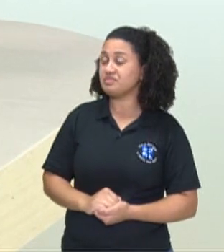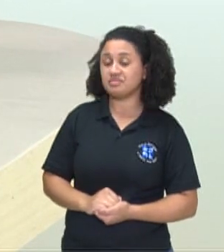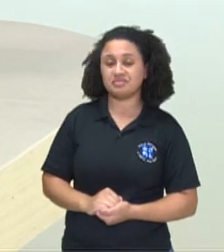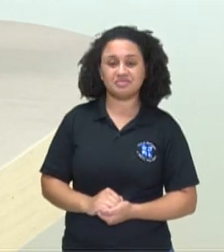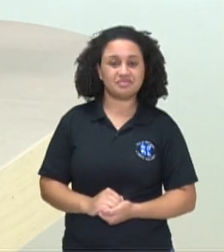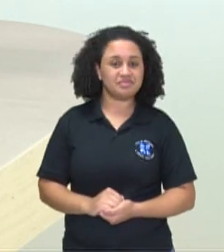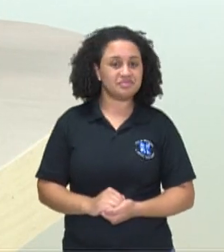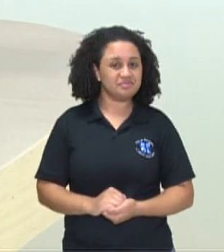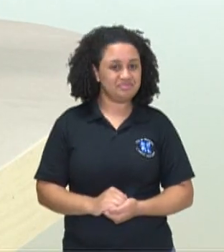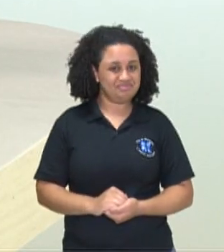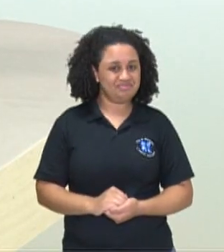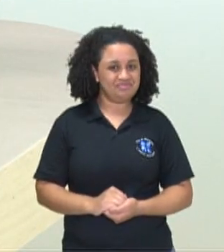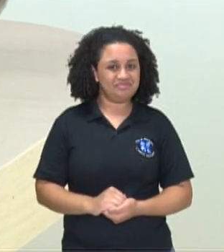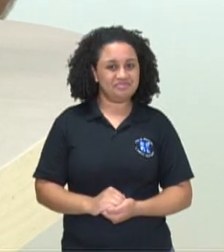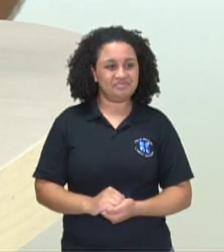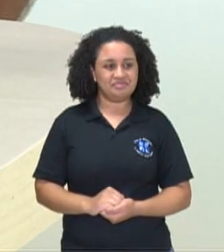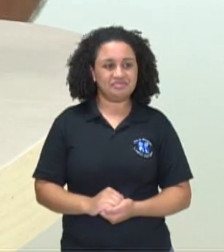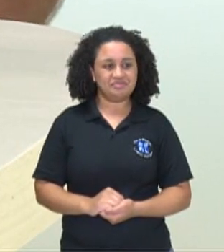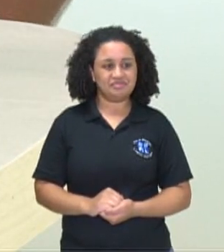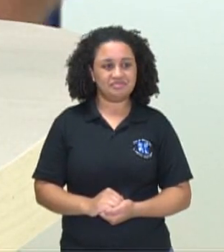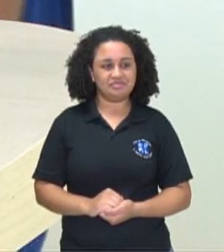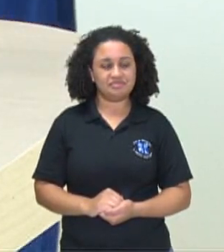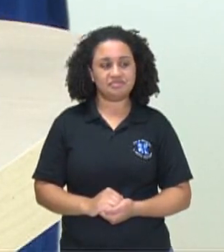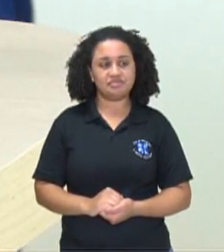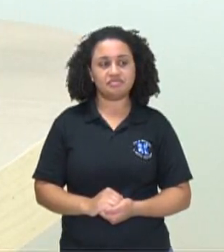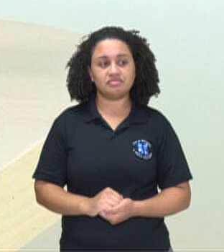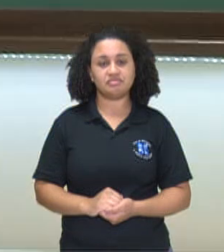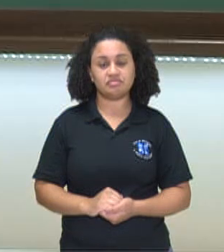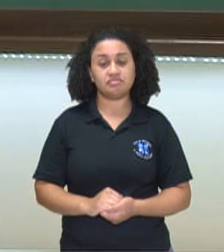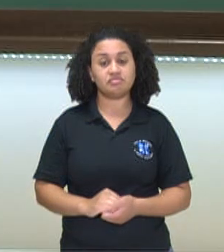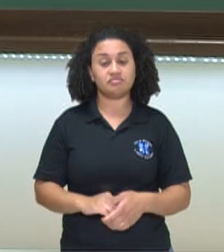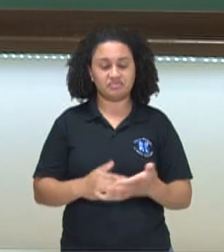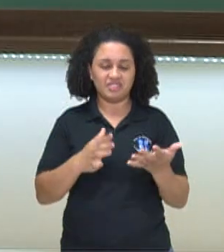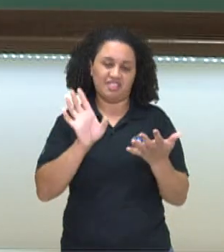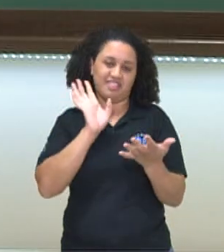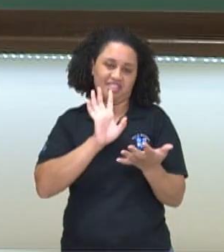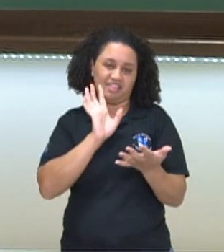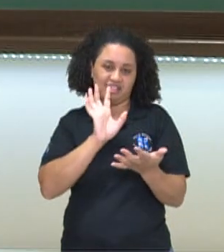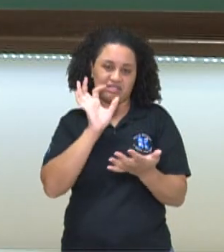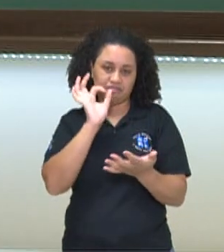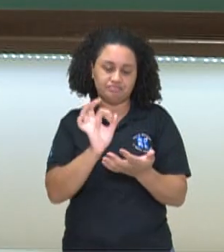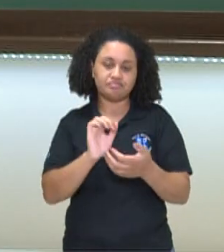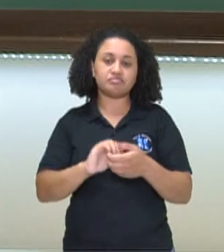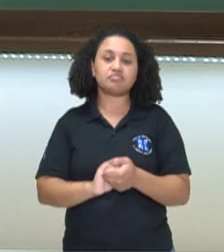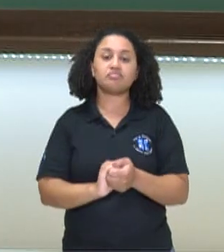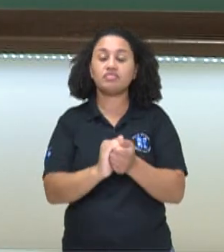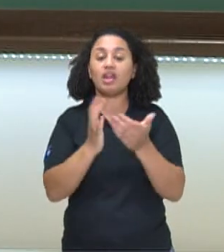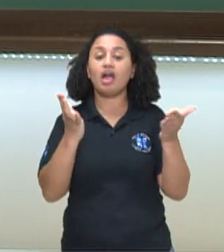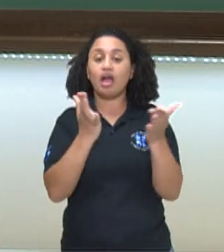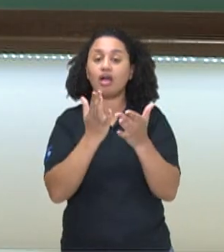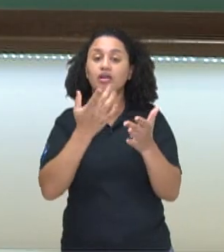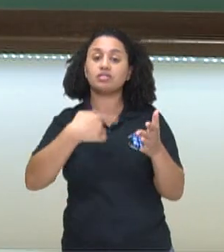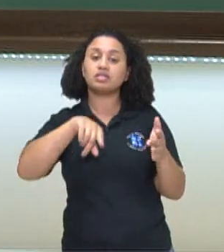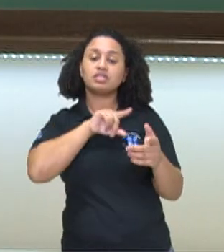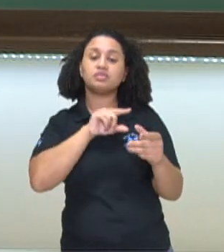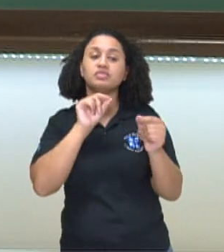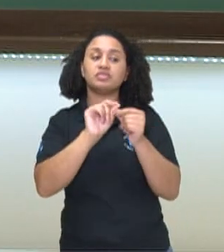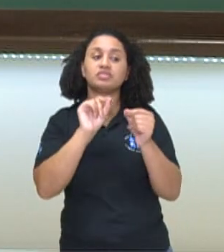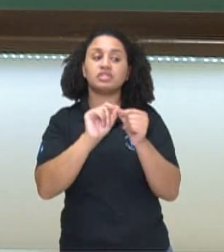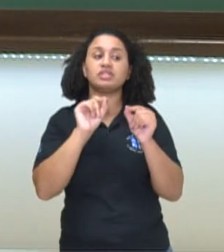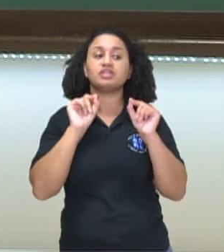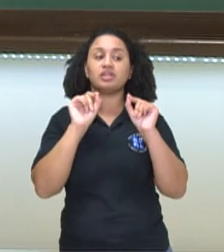ponta. Tudo bem? Ficou bacana, né? Agora a gente vai pegar e